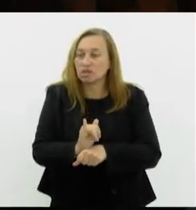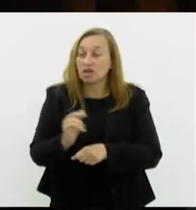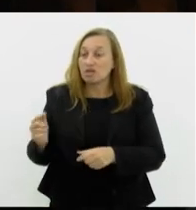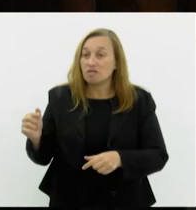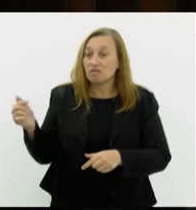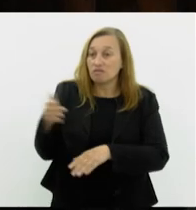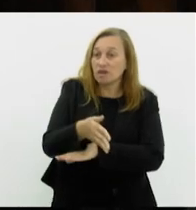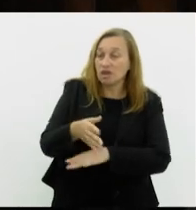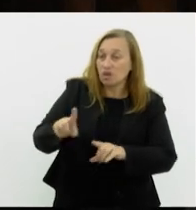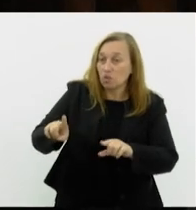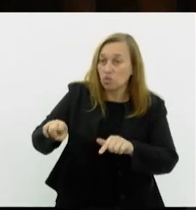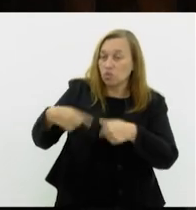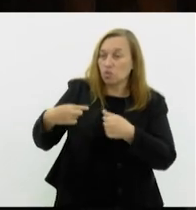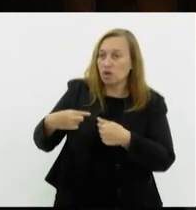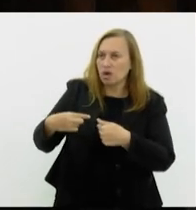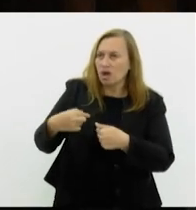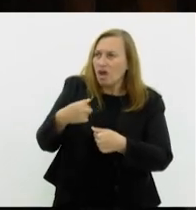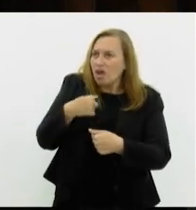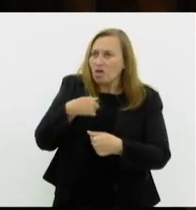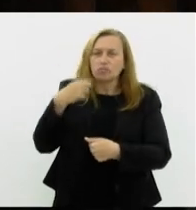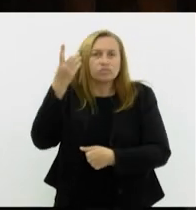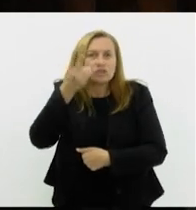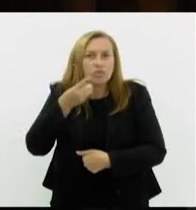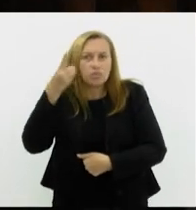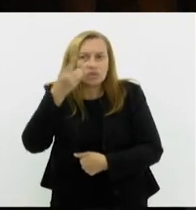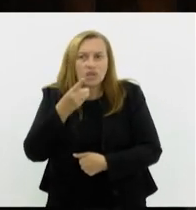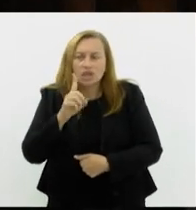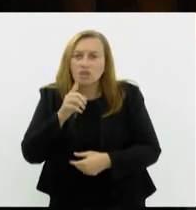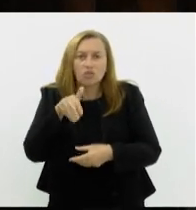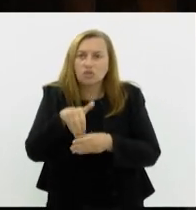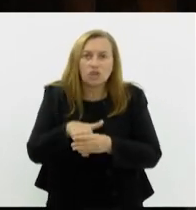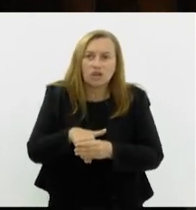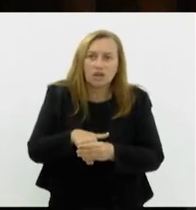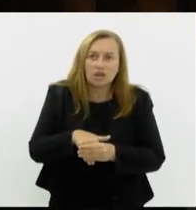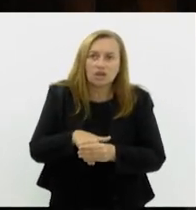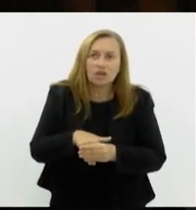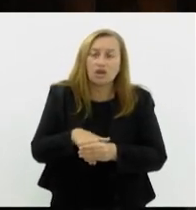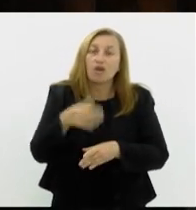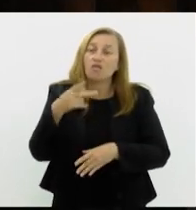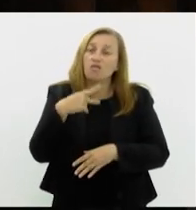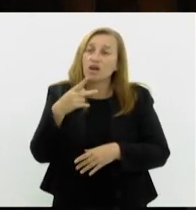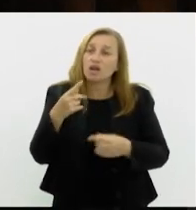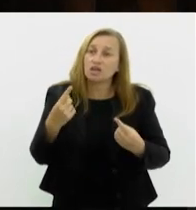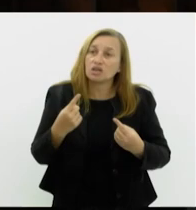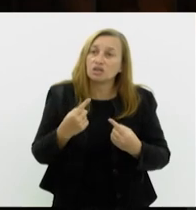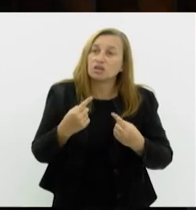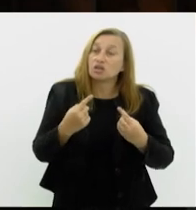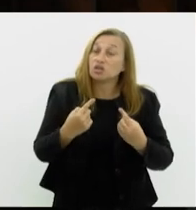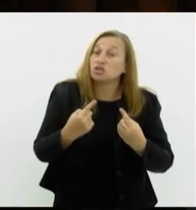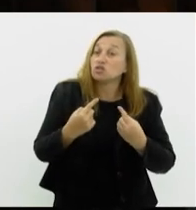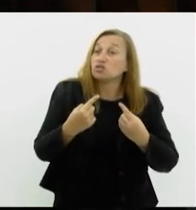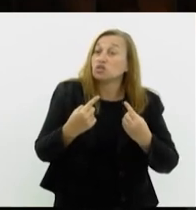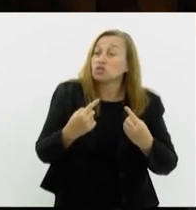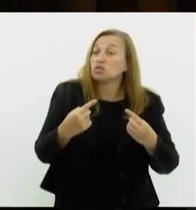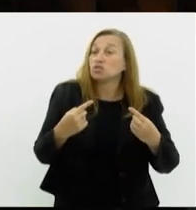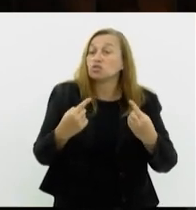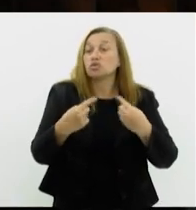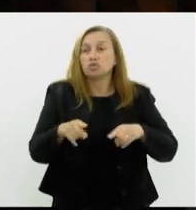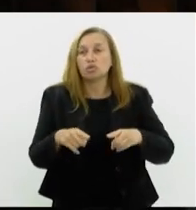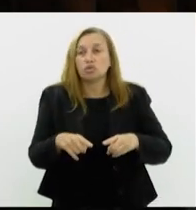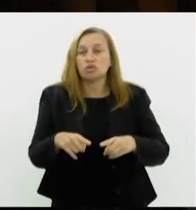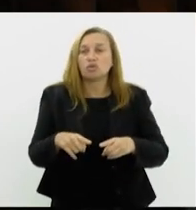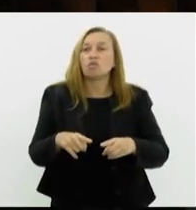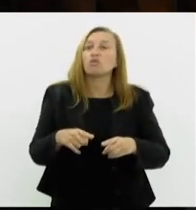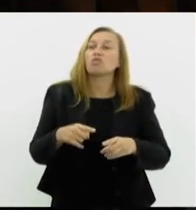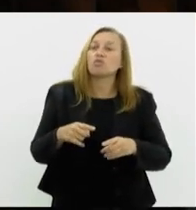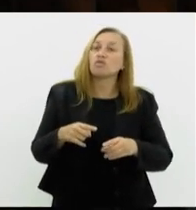atacar, tendo sido eu um deputado que não votei. Falei, discordo do mérito, vou entrar com recurso,